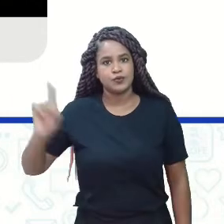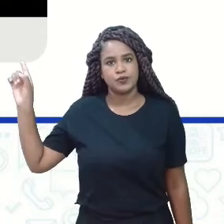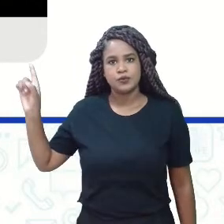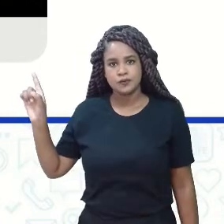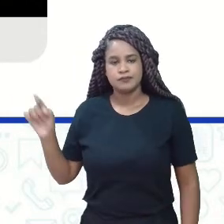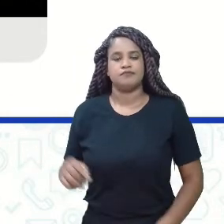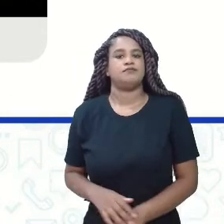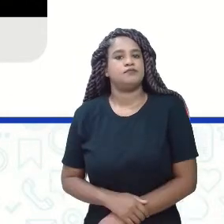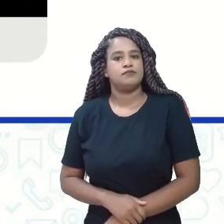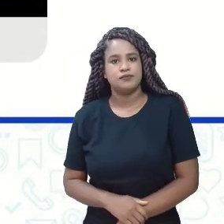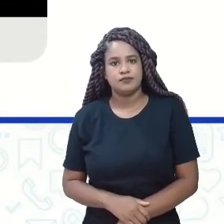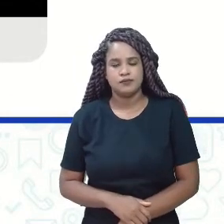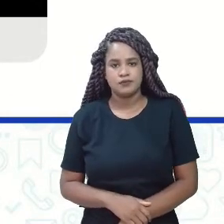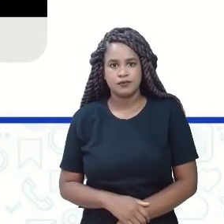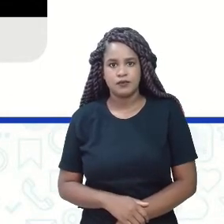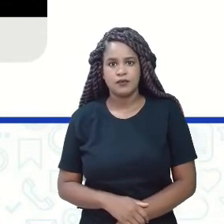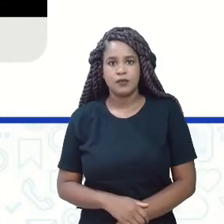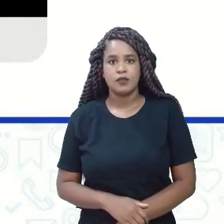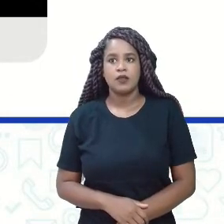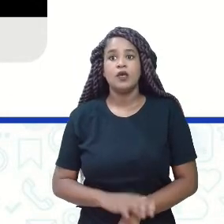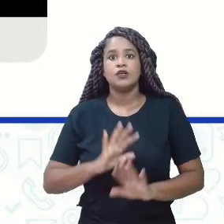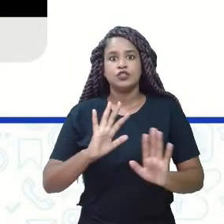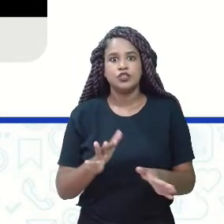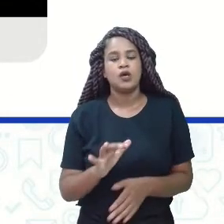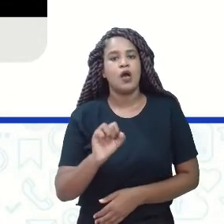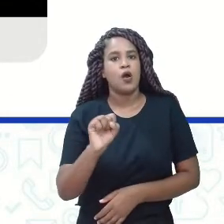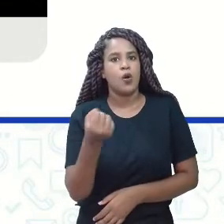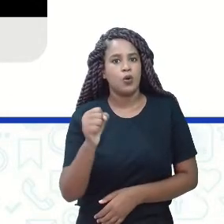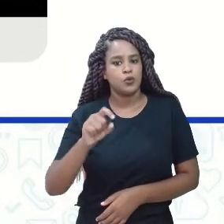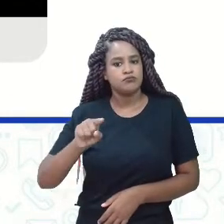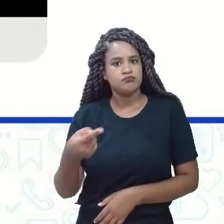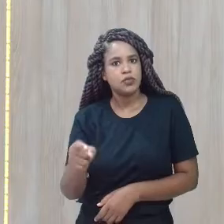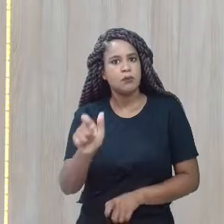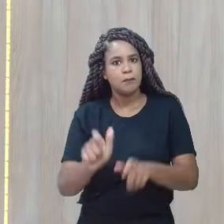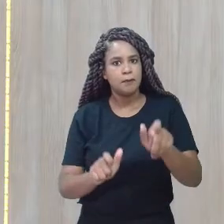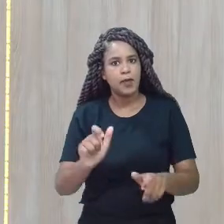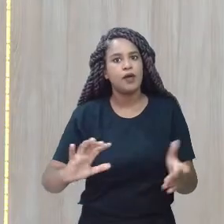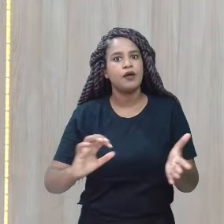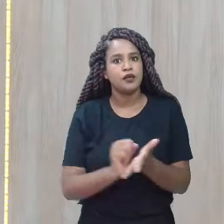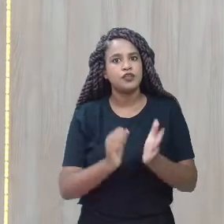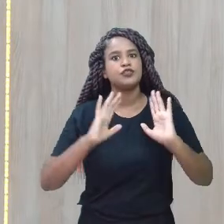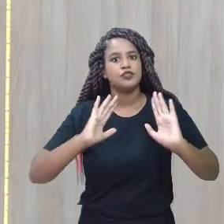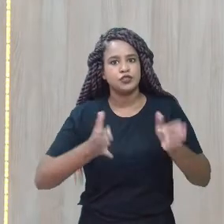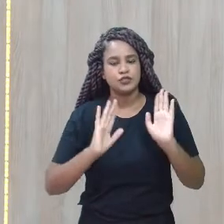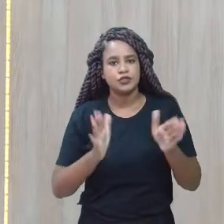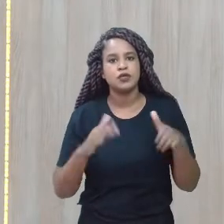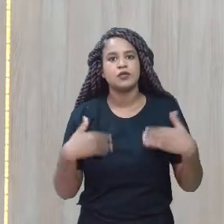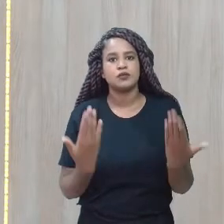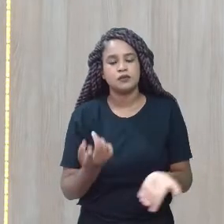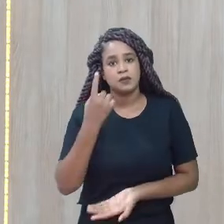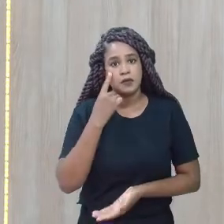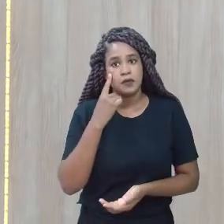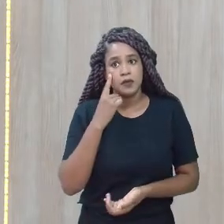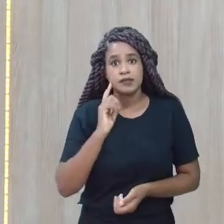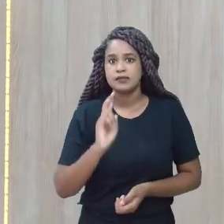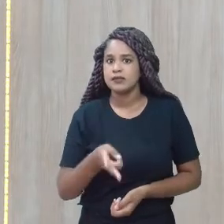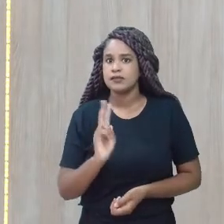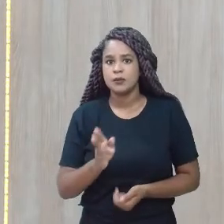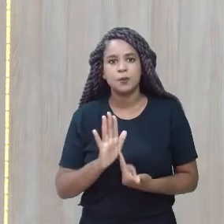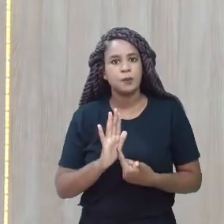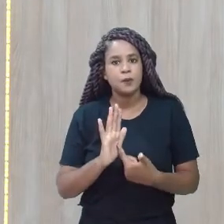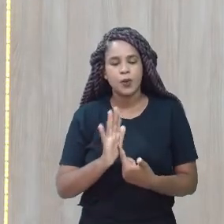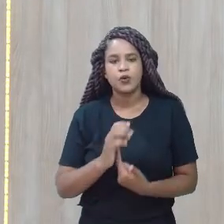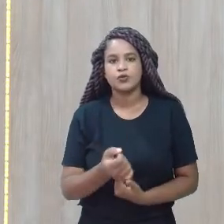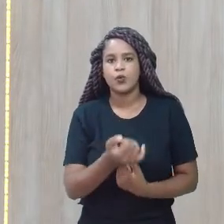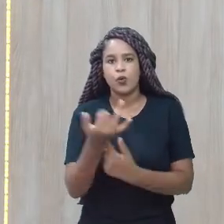gente está aí passando já dos 8.000 inscritos, né? Então, cada semana a gente está atualizando esse número para vocês, porque a